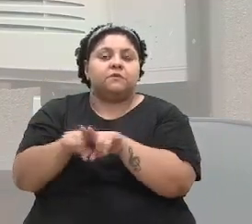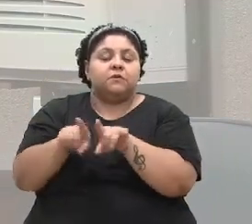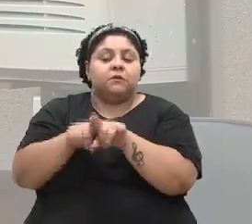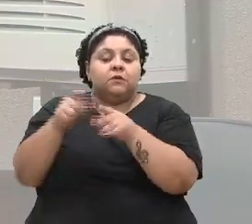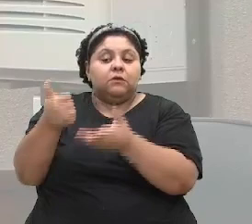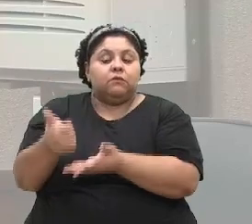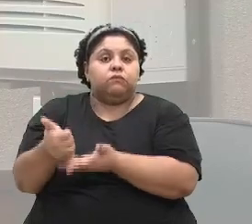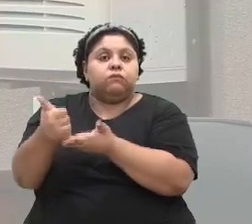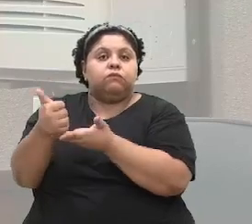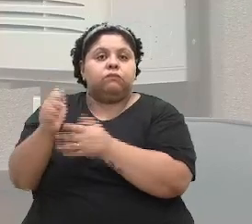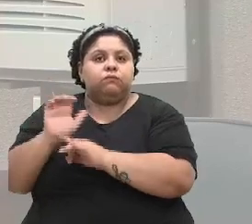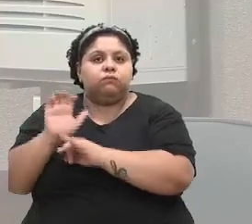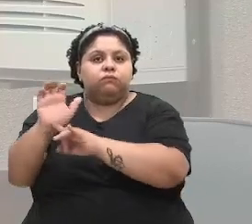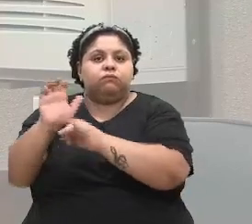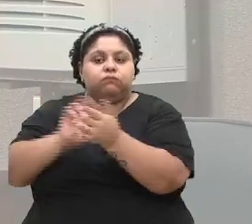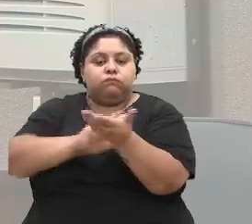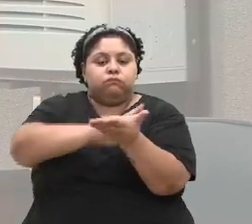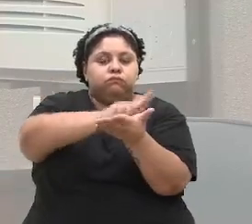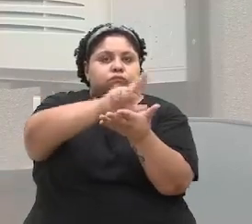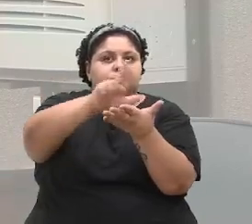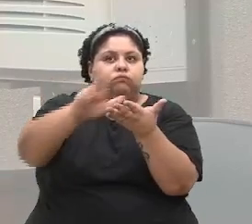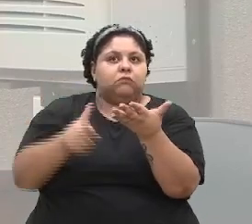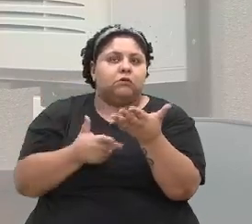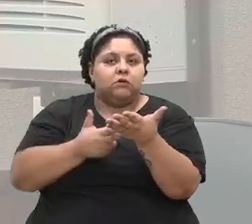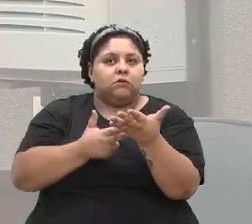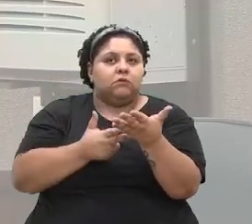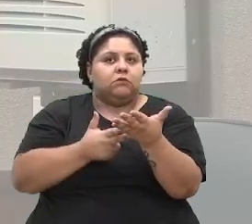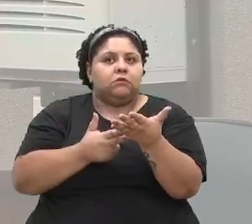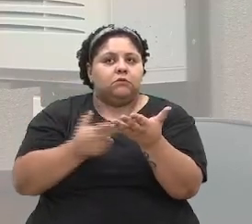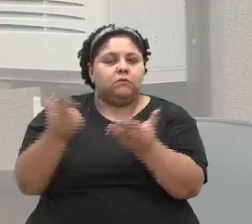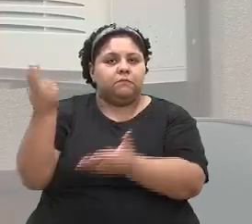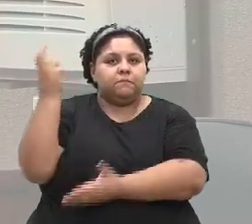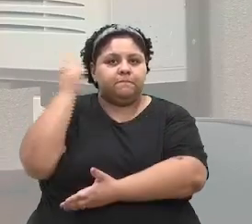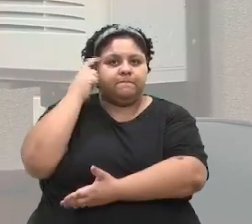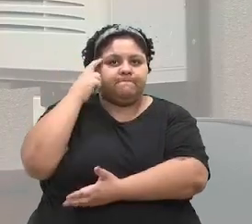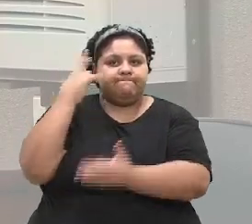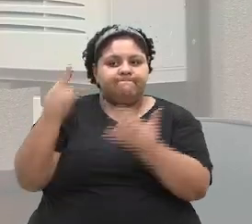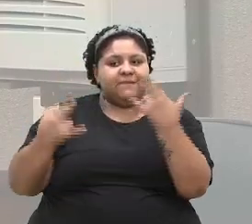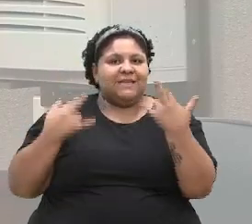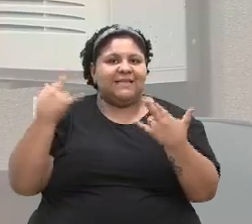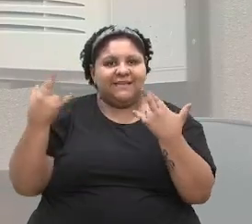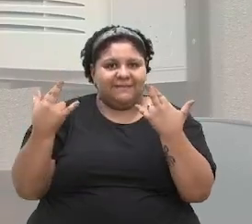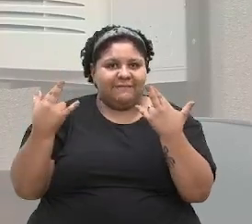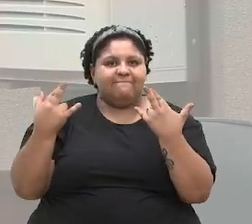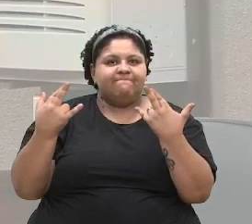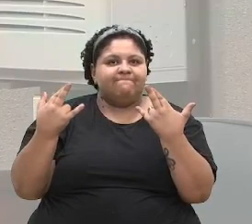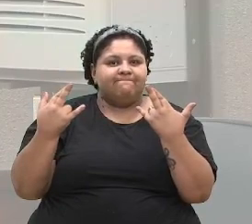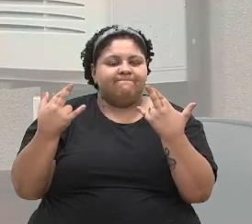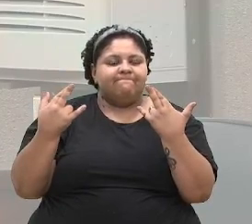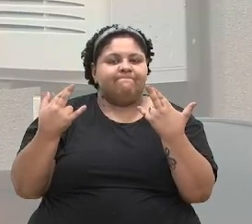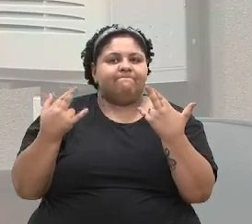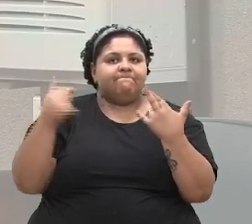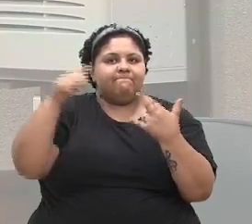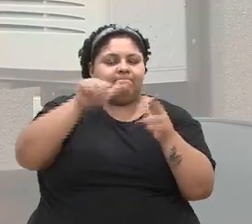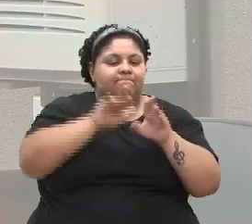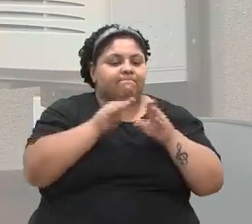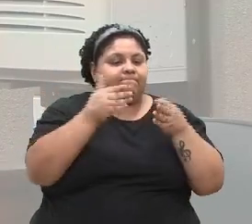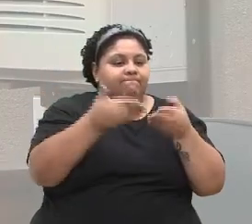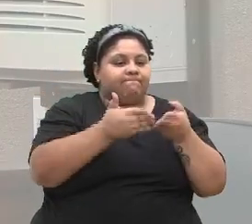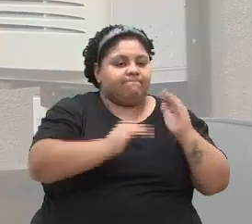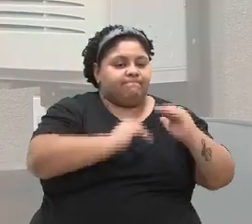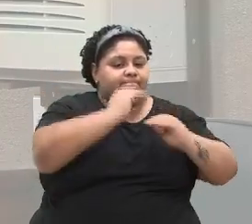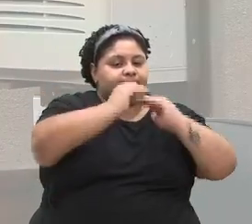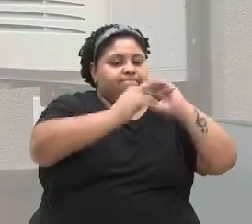contribuir para a diversificação da oferta de cultura e lazer. Ante ao exposto, esta Comissão de